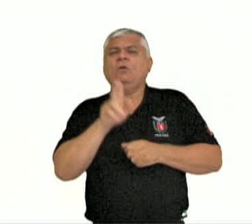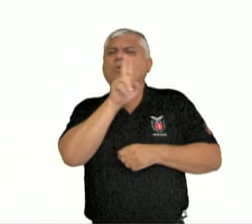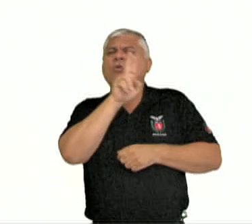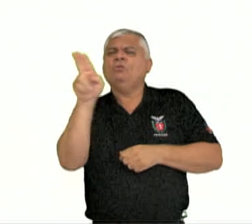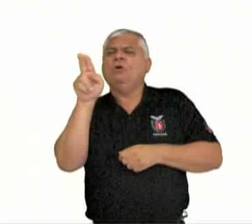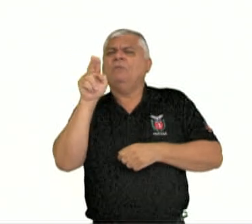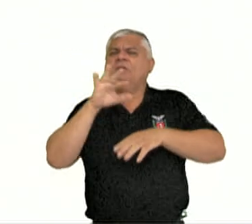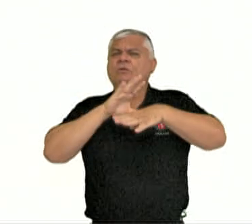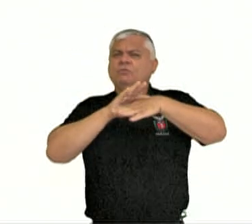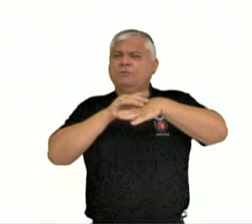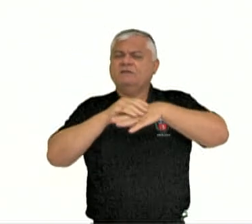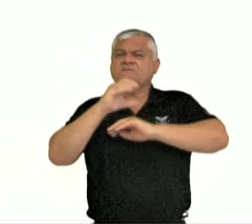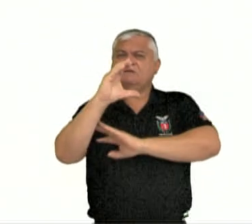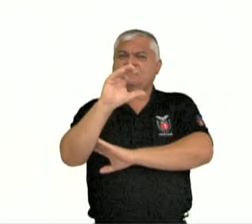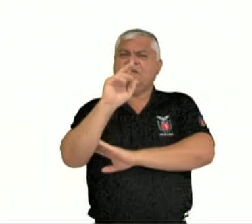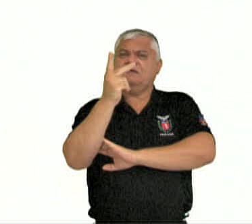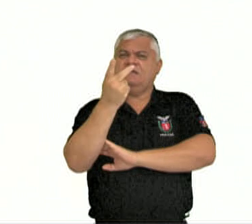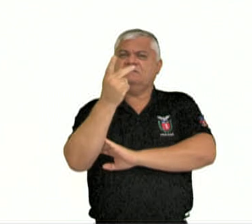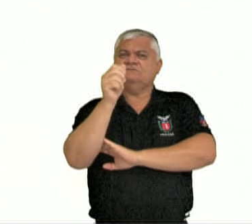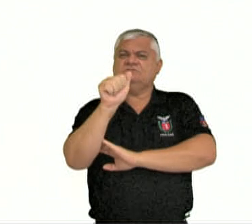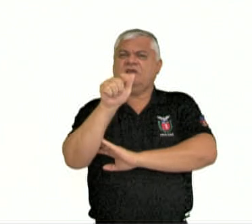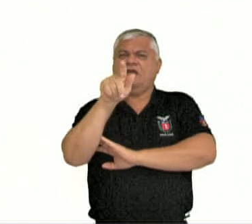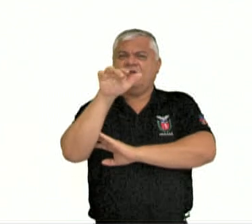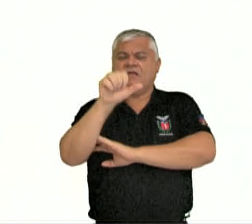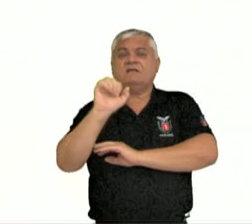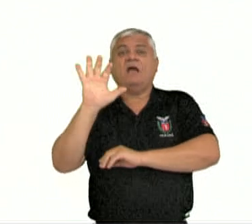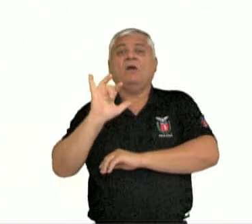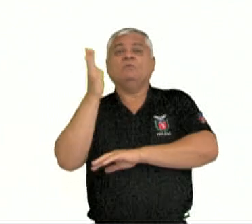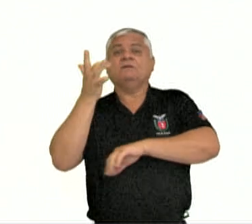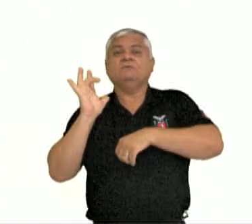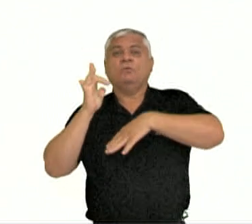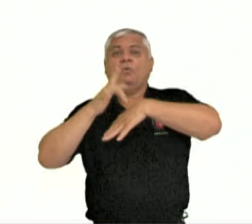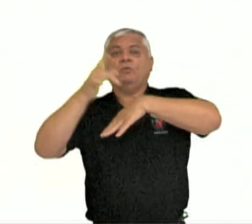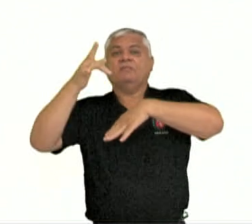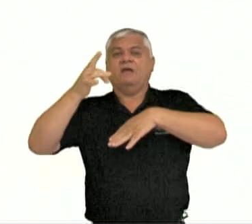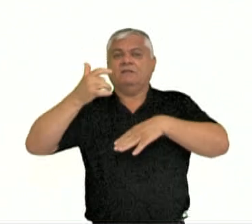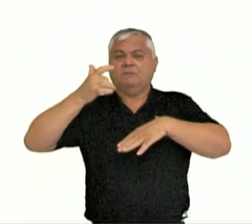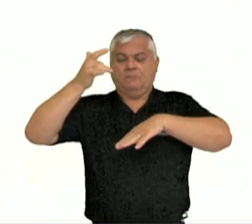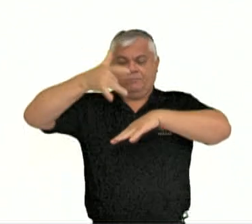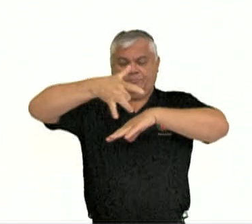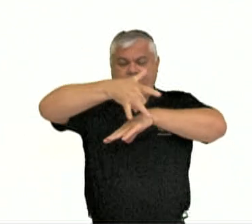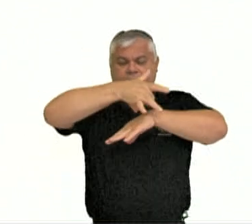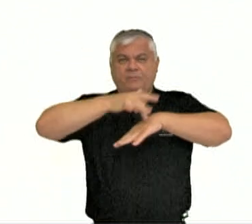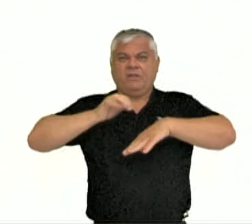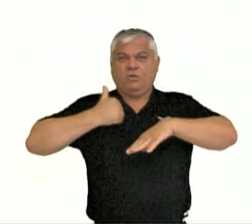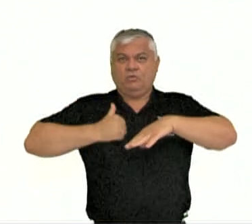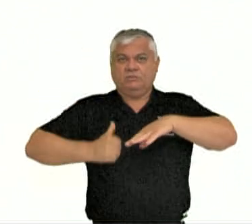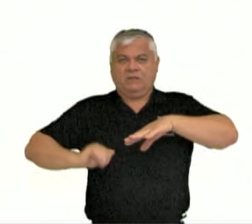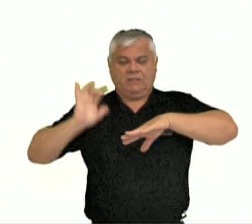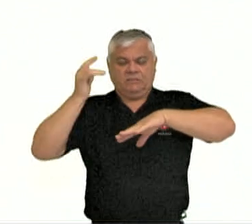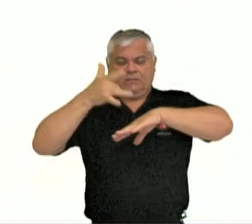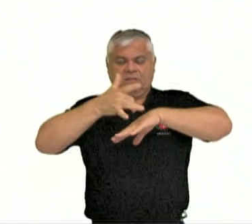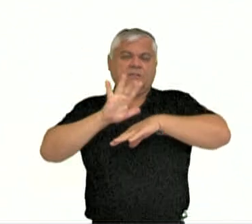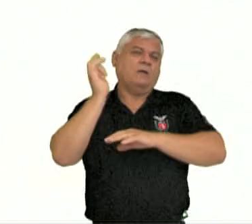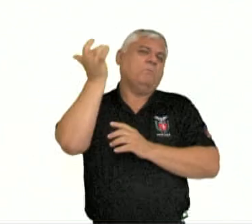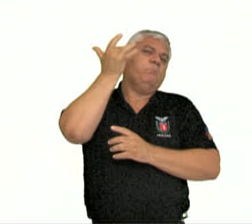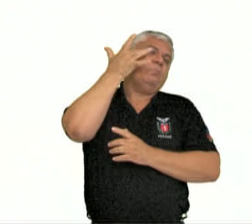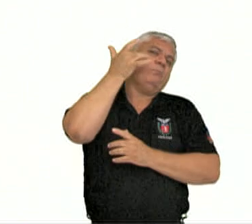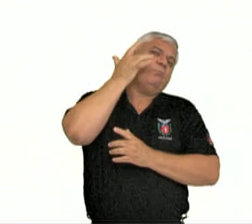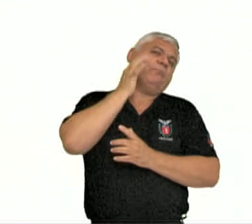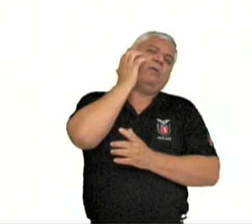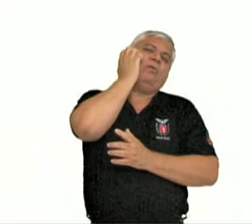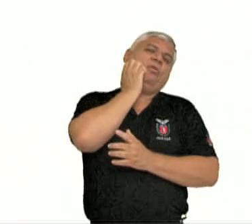da doença é a doença de Chagas e ocorre pelo contato com fezes do barbeiro infectados com o Trypanosoma